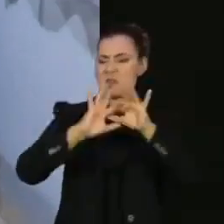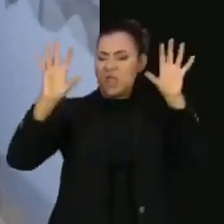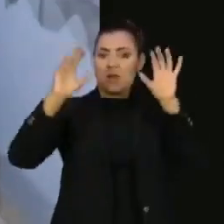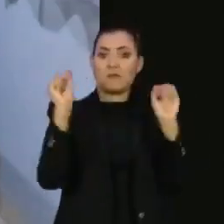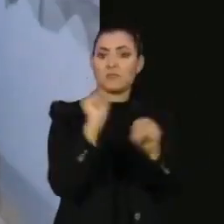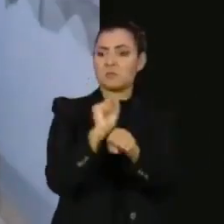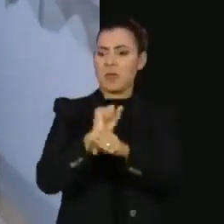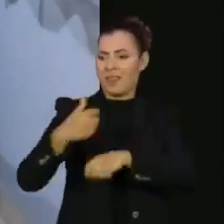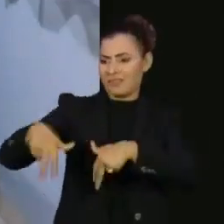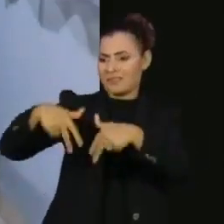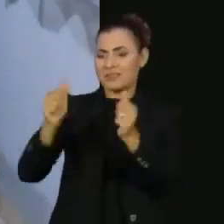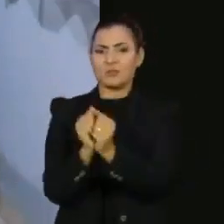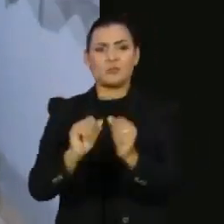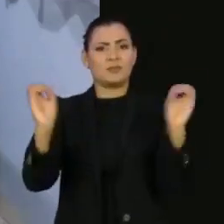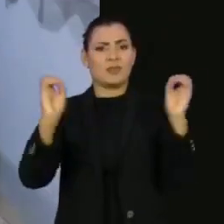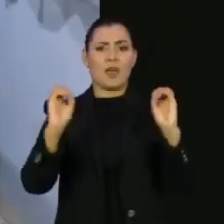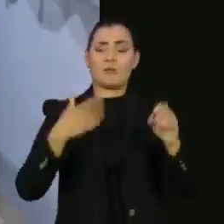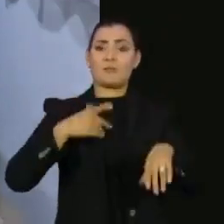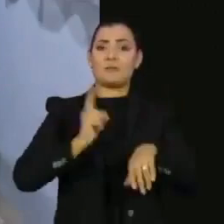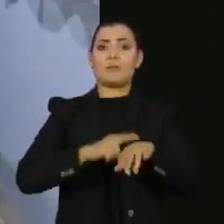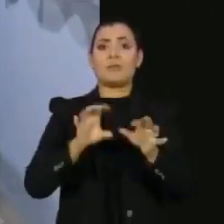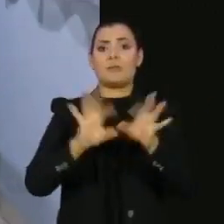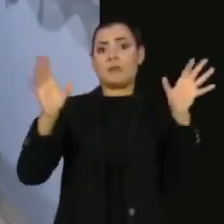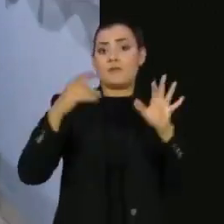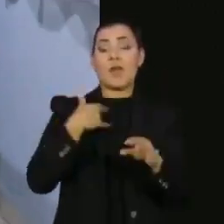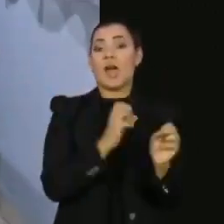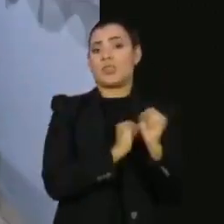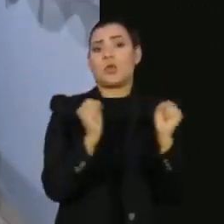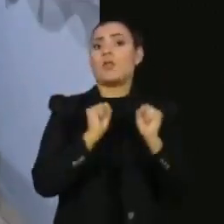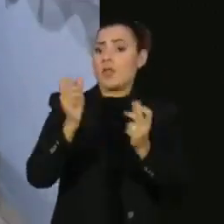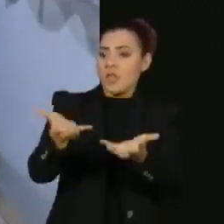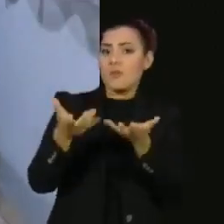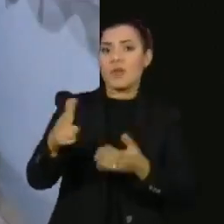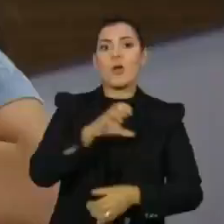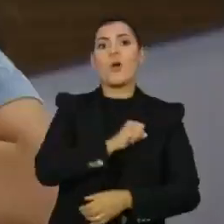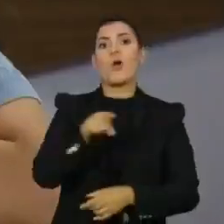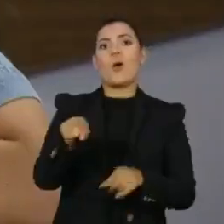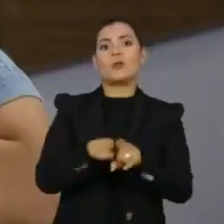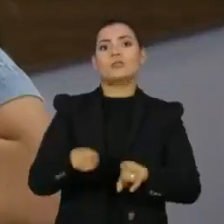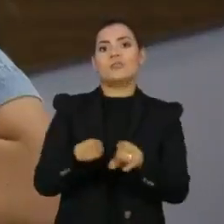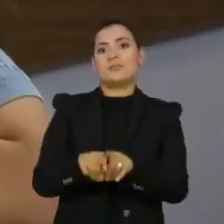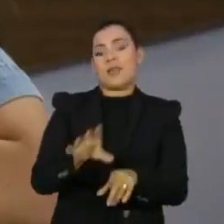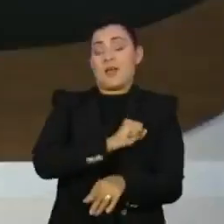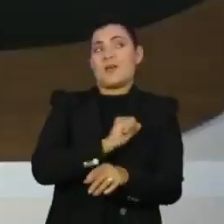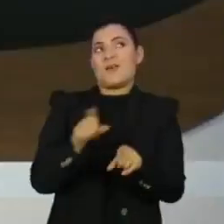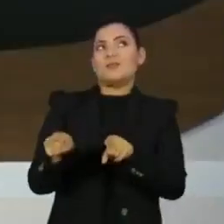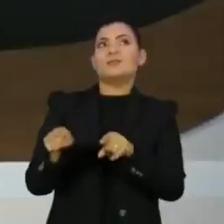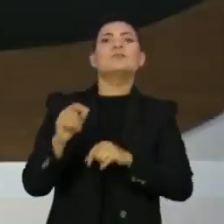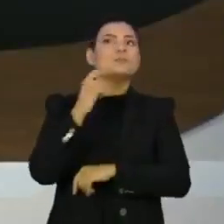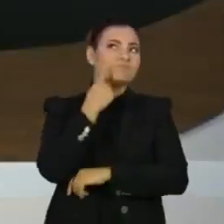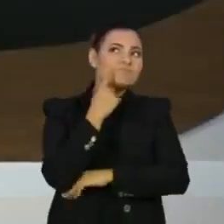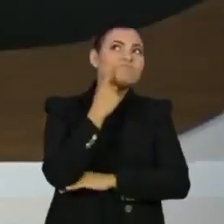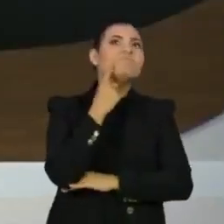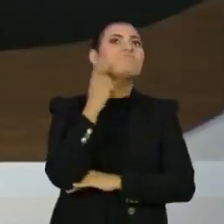esperar alguém me puxar para dançar. Eu falei, opa, é isso aqui que eu ainda gosto dá para chutar umas canelas? Ué.